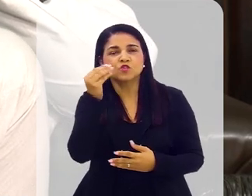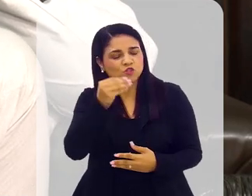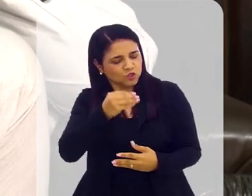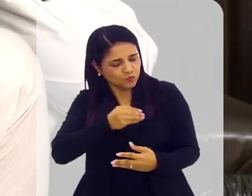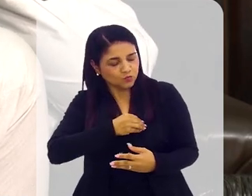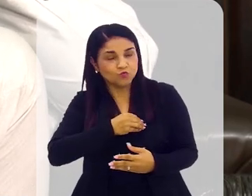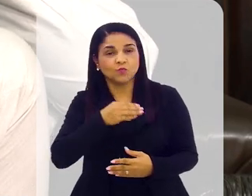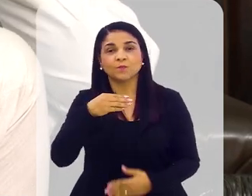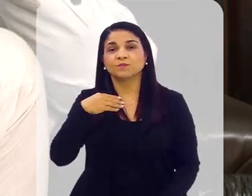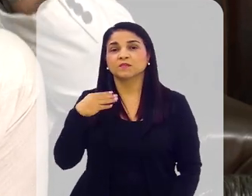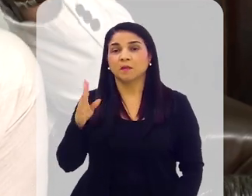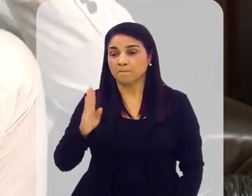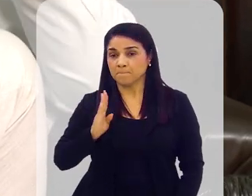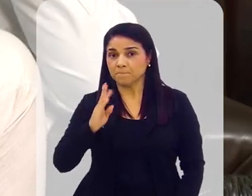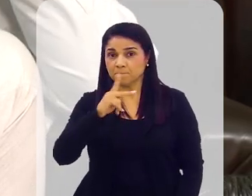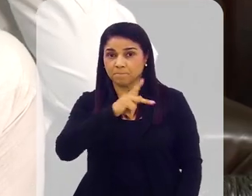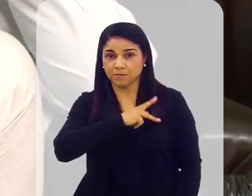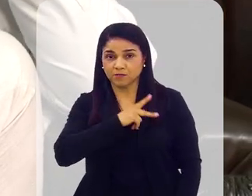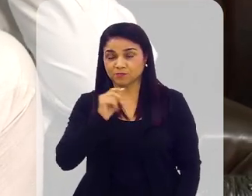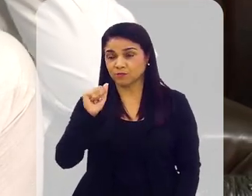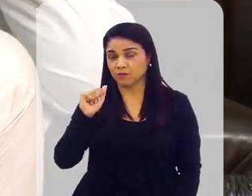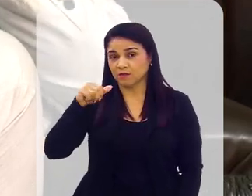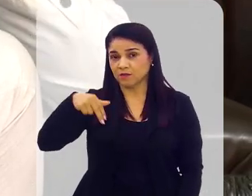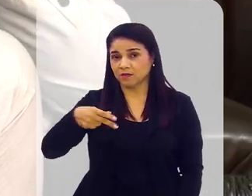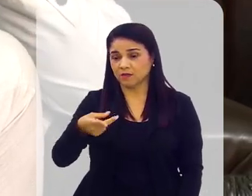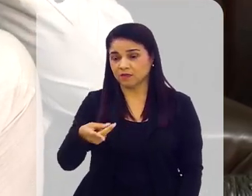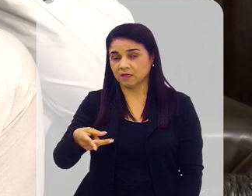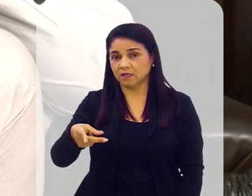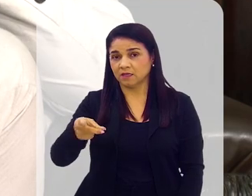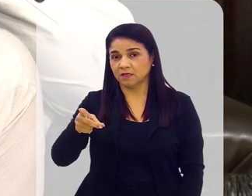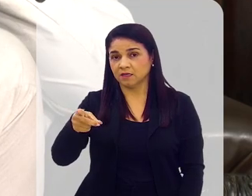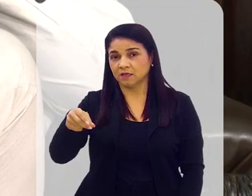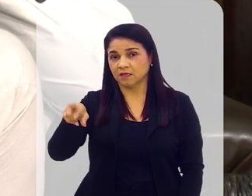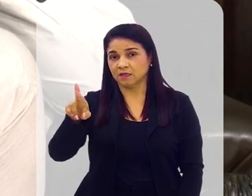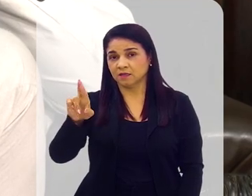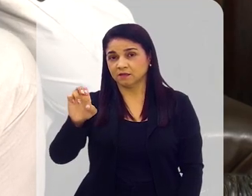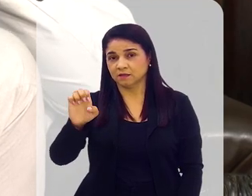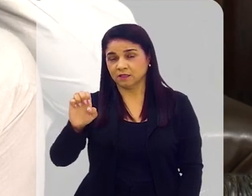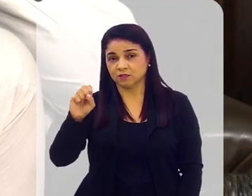beijo no coração muito grande para o Bispo Anderson,